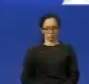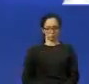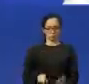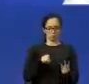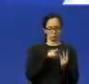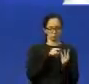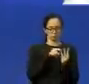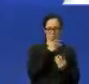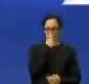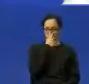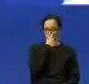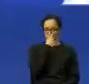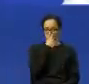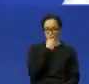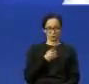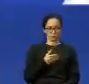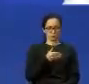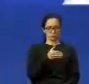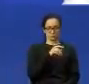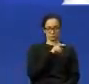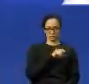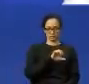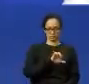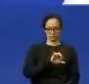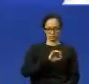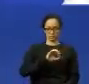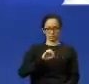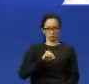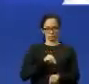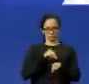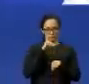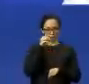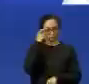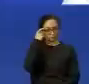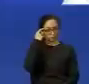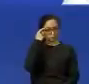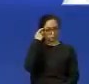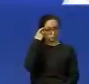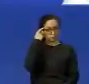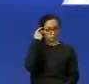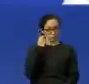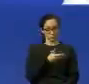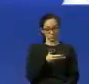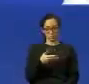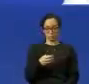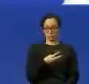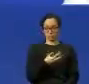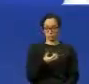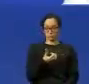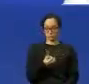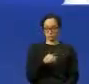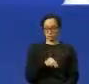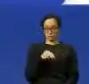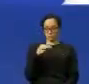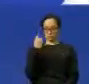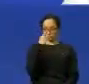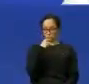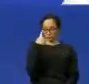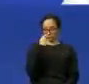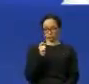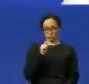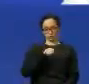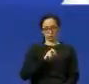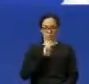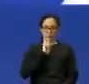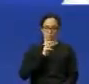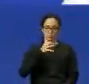que a distância a ser percorrida por ela seria de 900 metros, o que daria uma velocidade de 36 metros por hora. Então, para essa